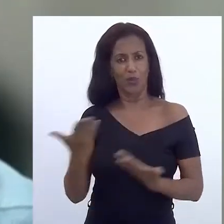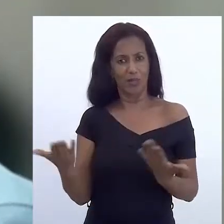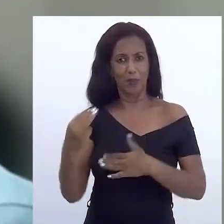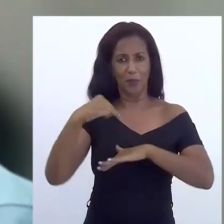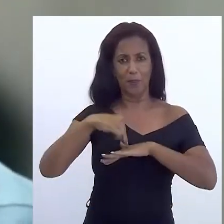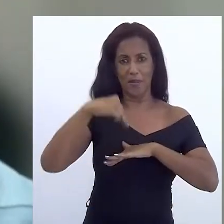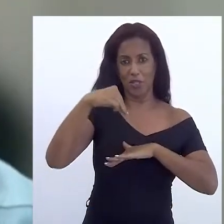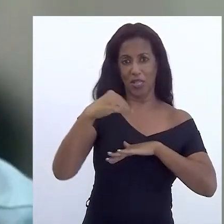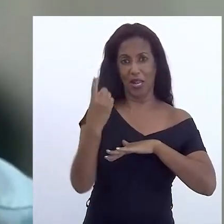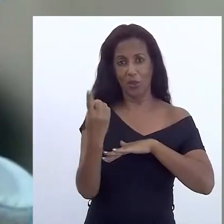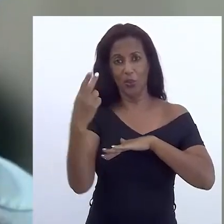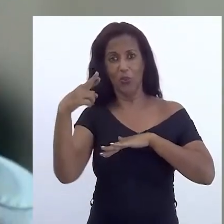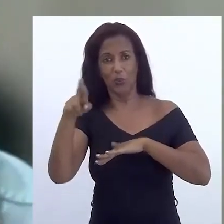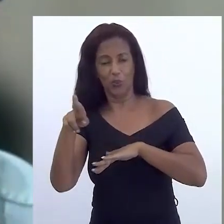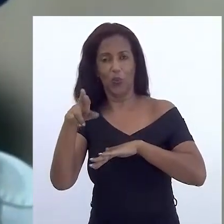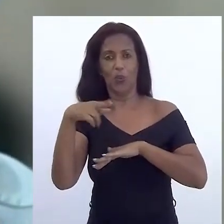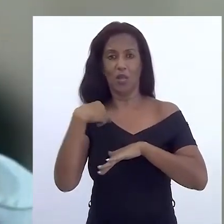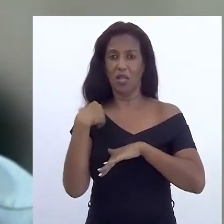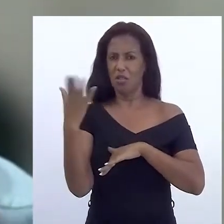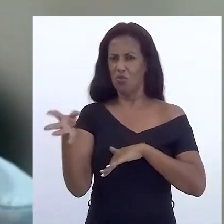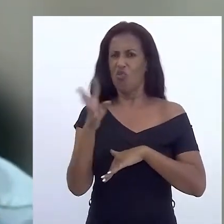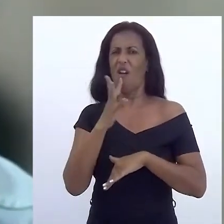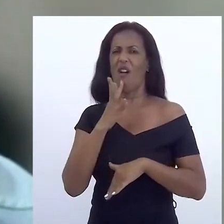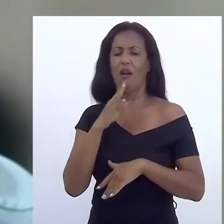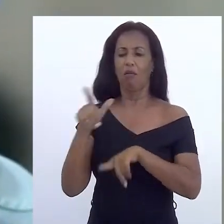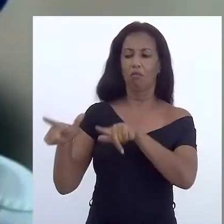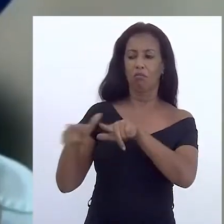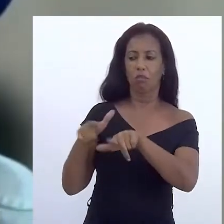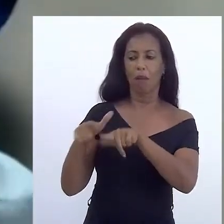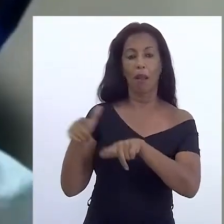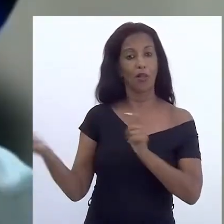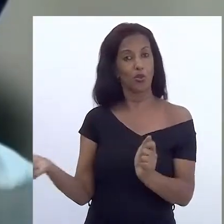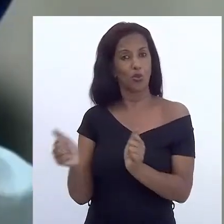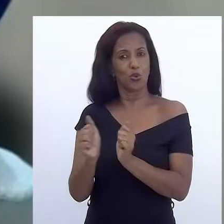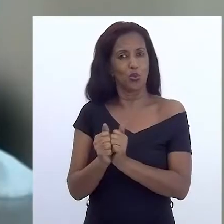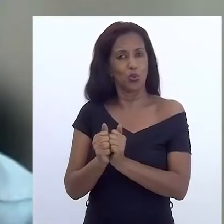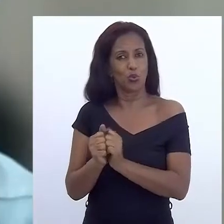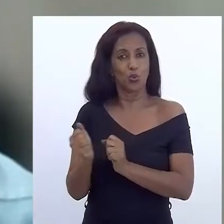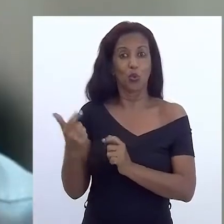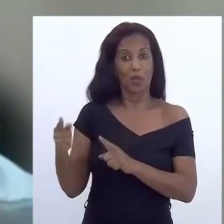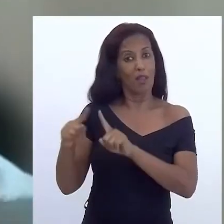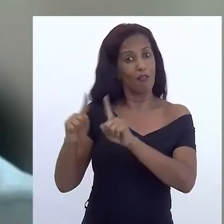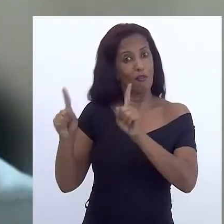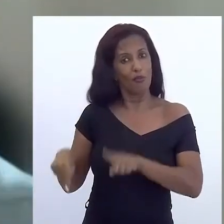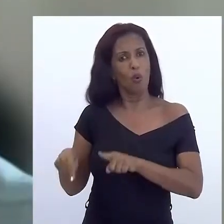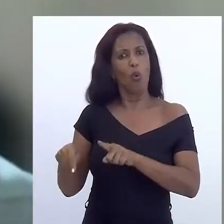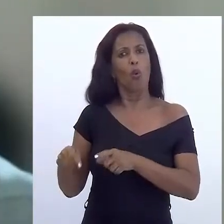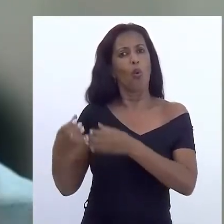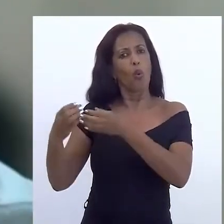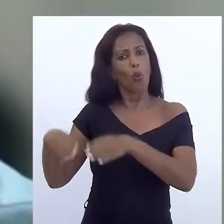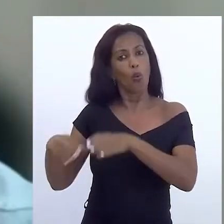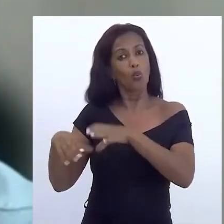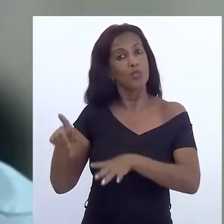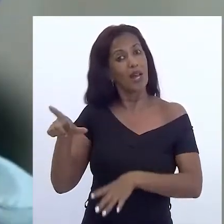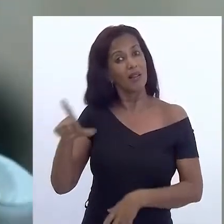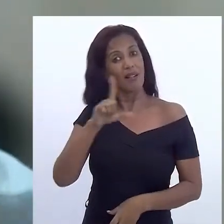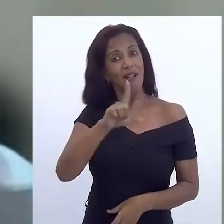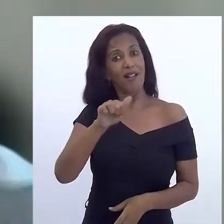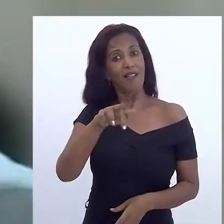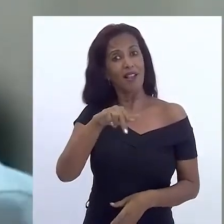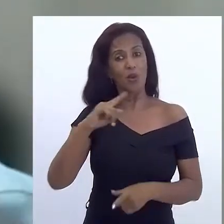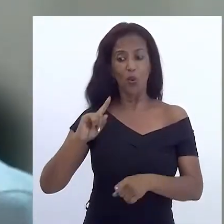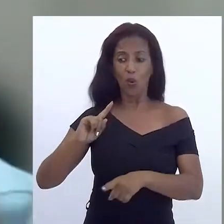mestrado e no doutorado. Ou seja, já há 20 anos trabalha comigo e é servidora concursada do Hospital da Lagoa. Eu telefonei e no dia